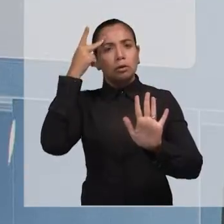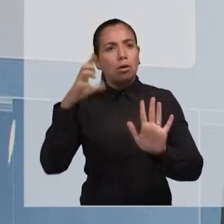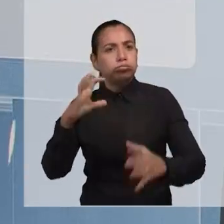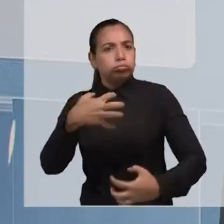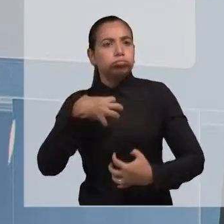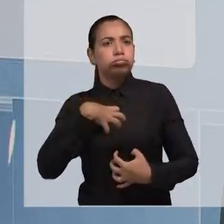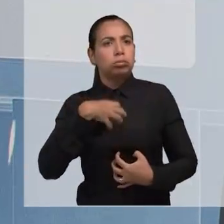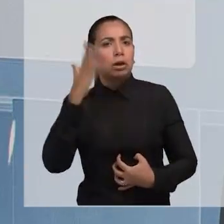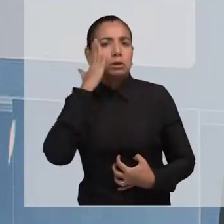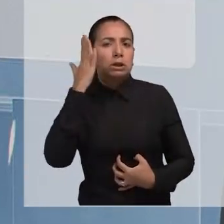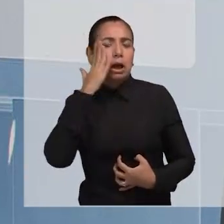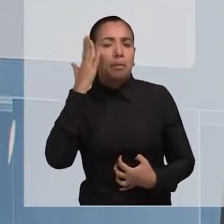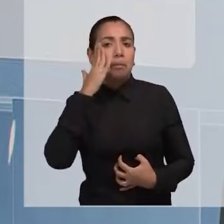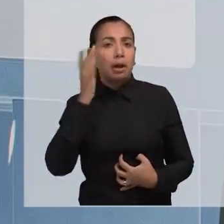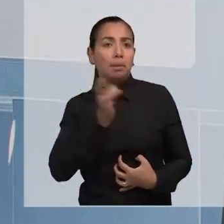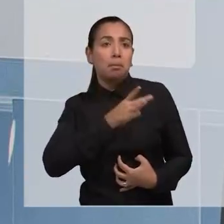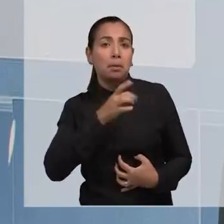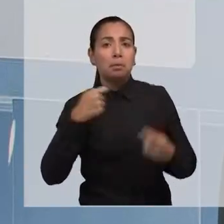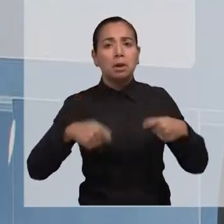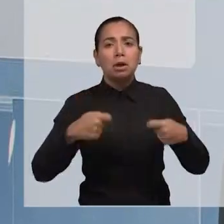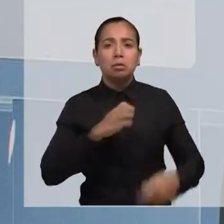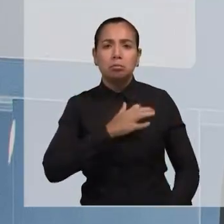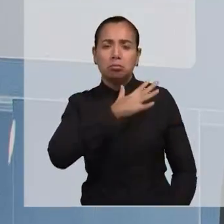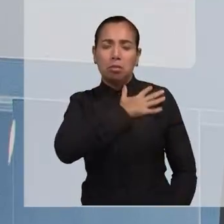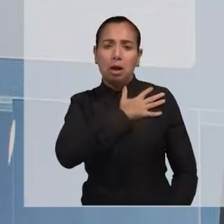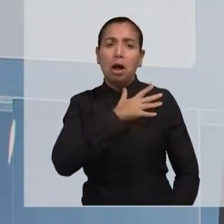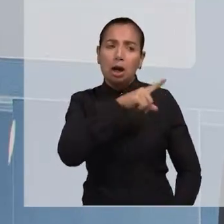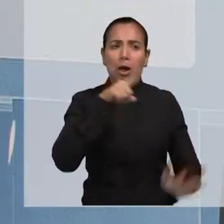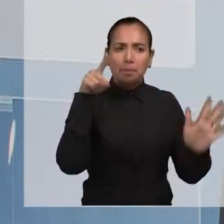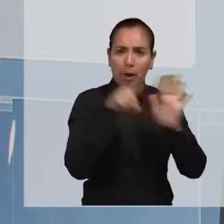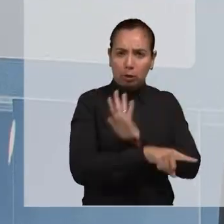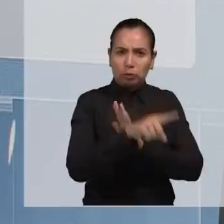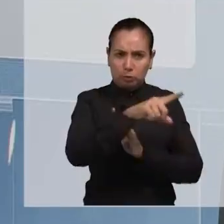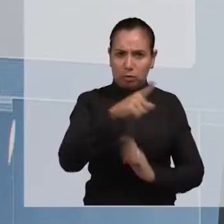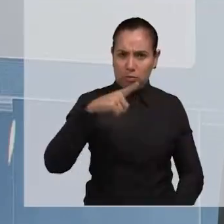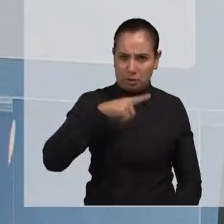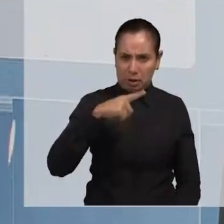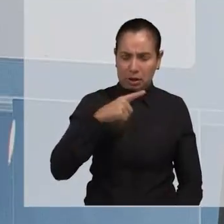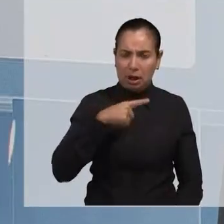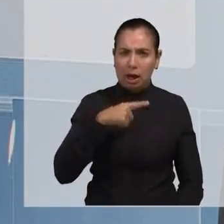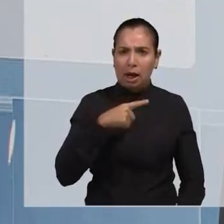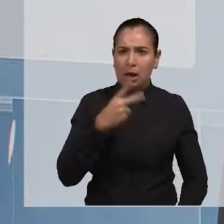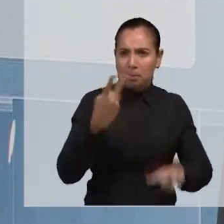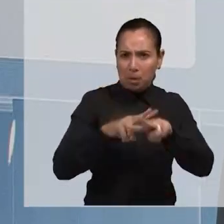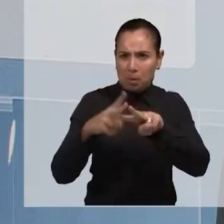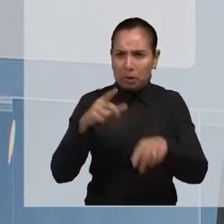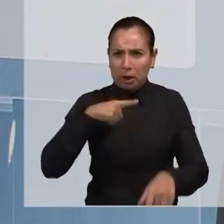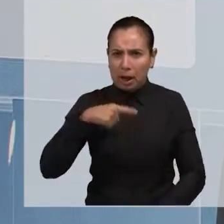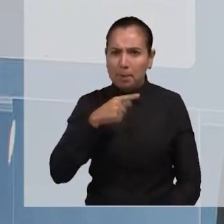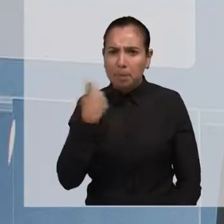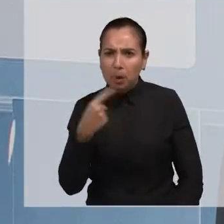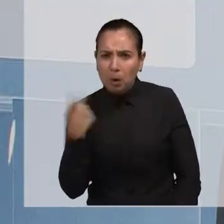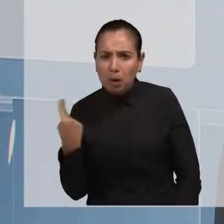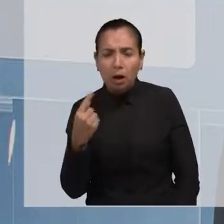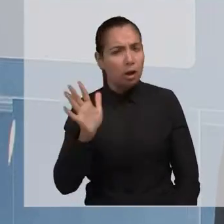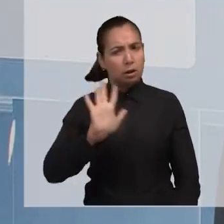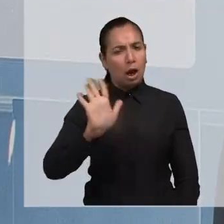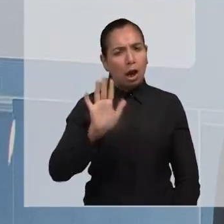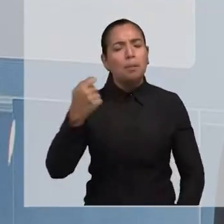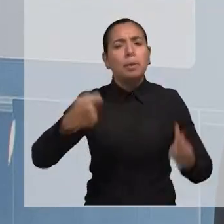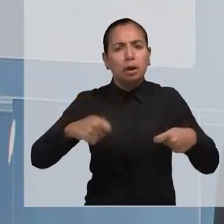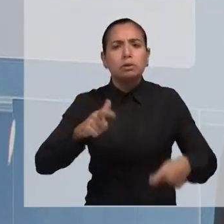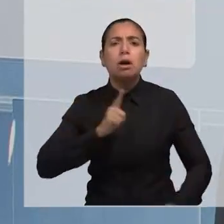E ele perguntou se ele executava os presos. O general mandou de volta, simples, não, tenha